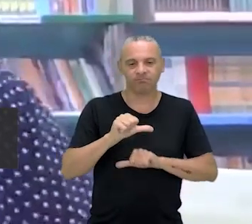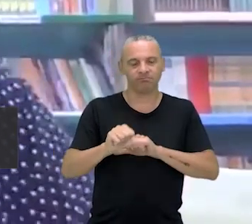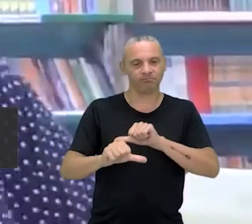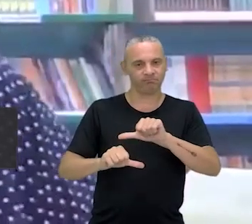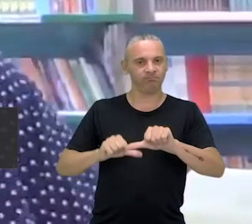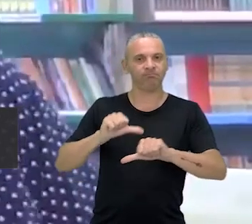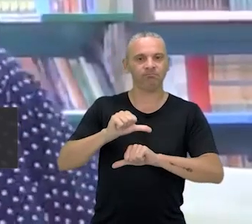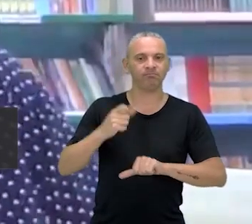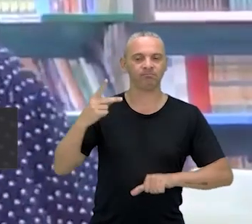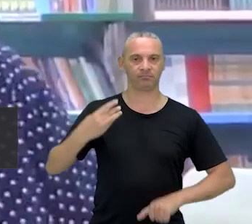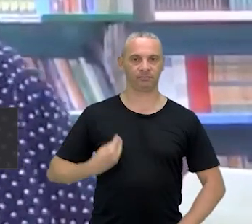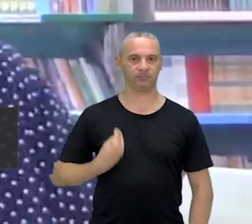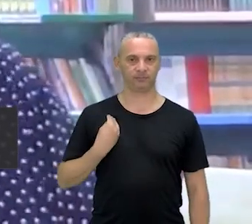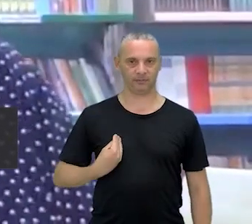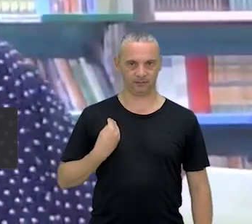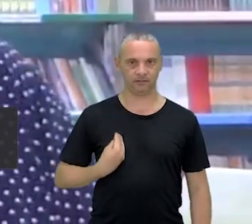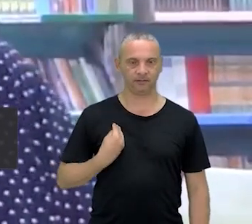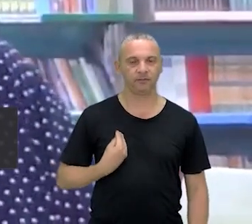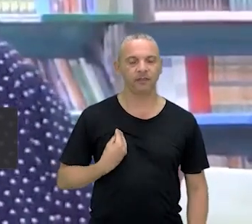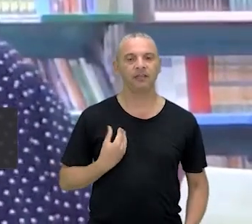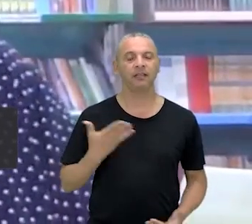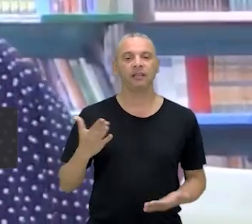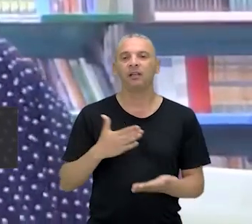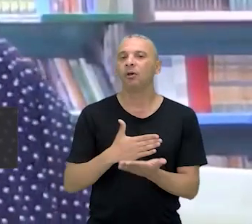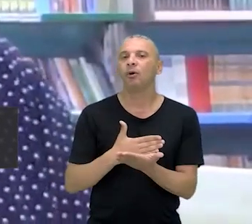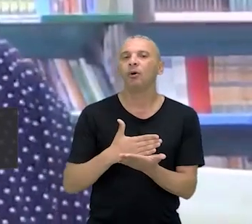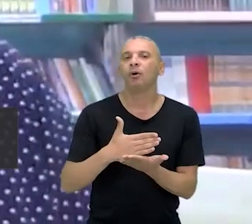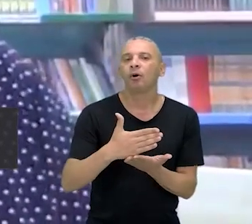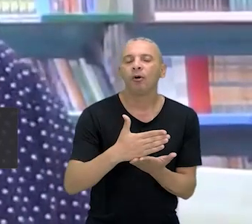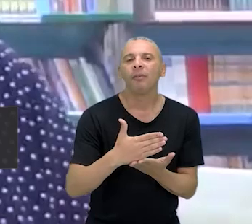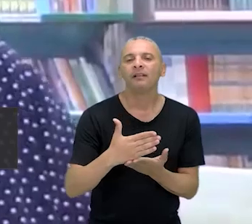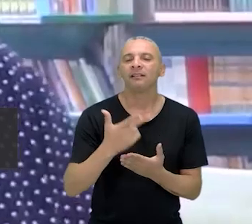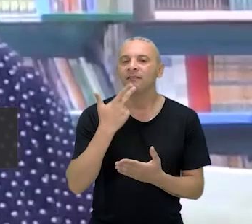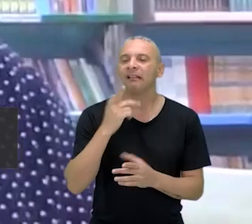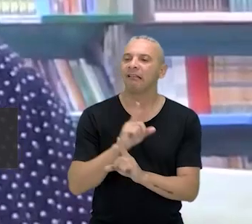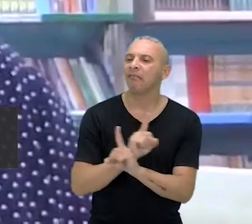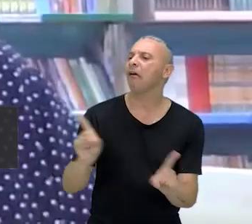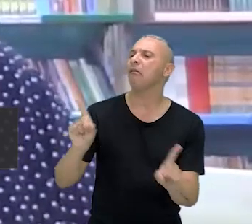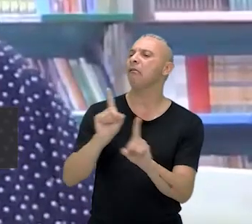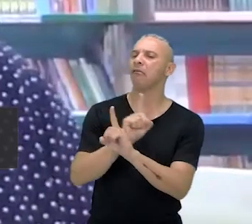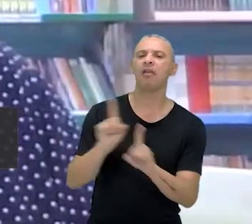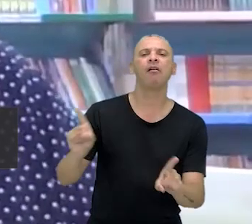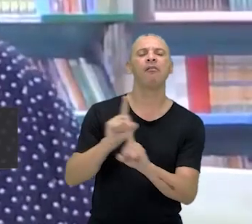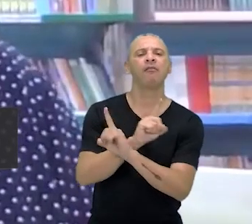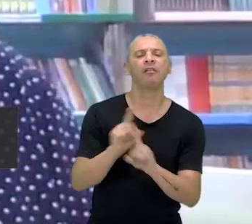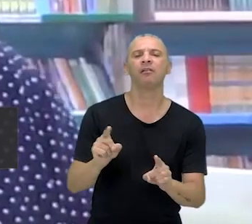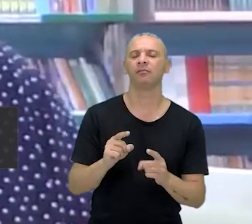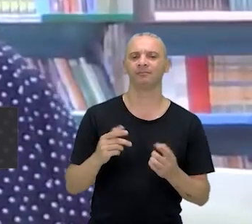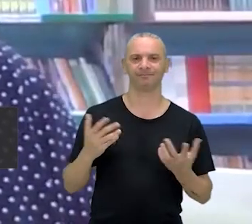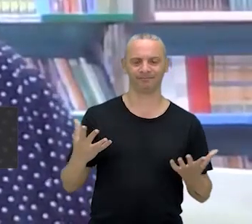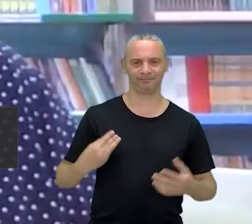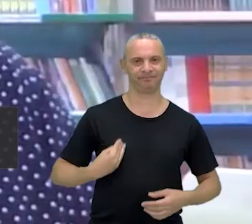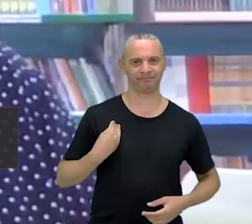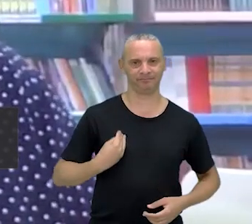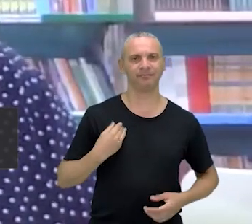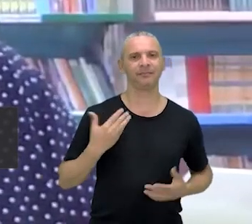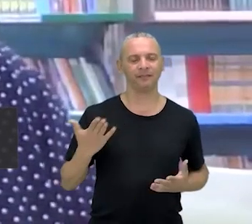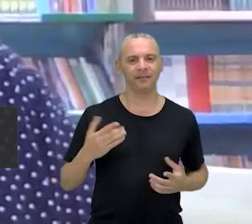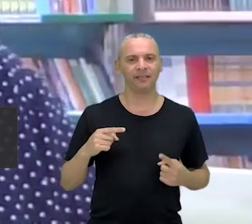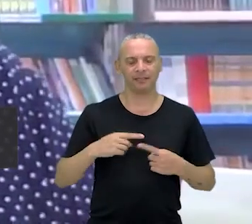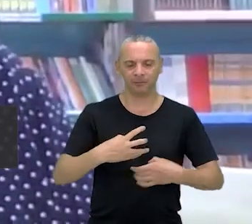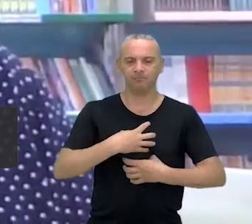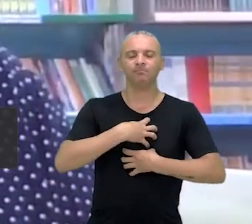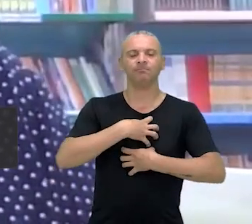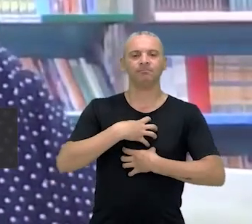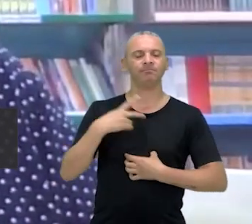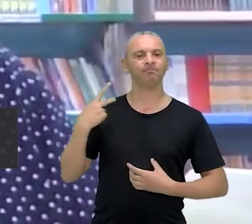seu estilo de vida, que ele começa a recusar todas as mordomias que ele queria na vida. Isso aí me